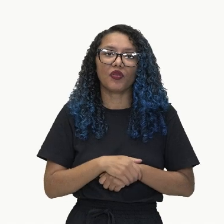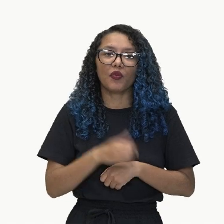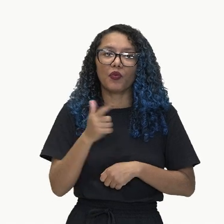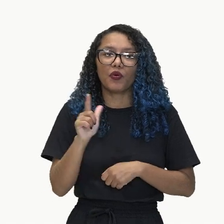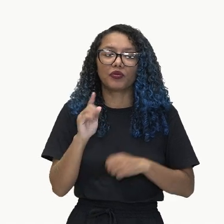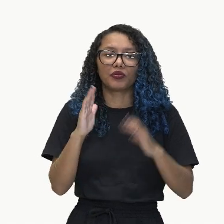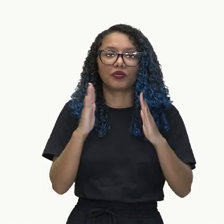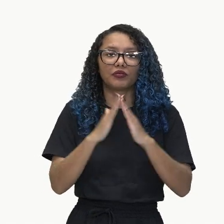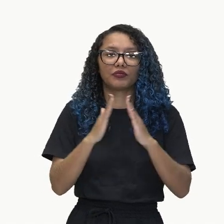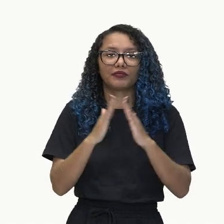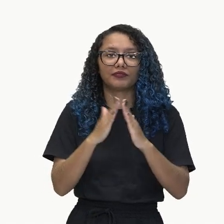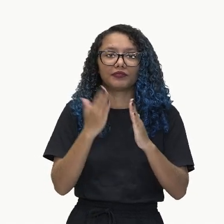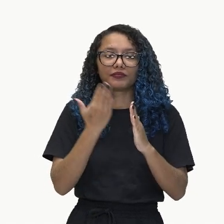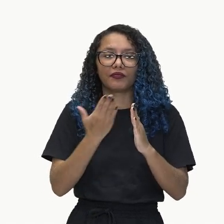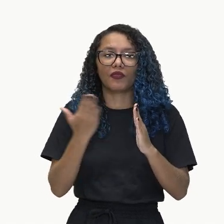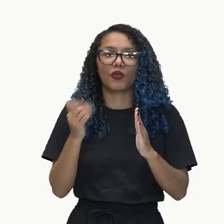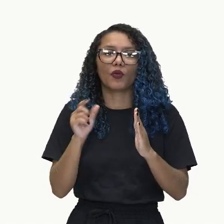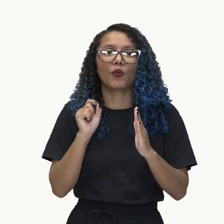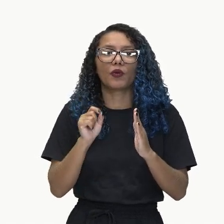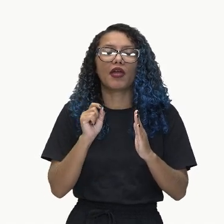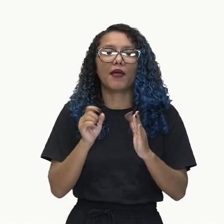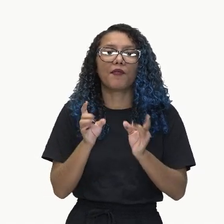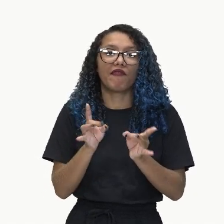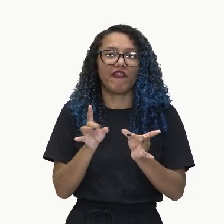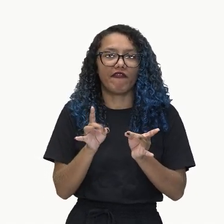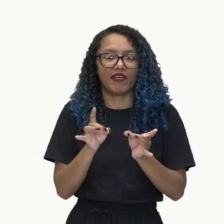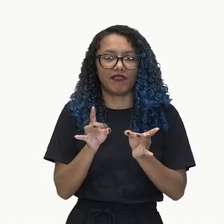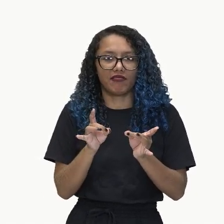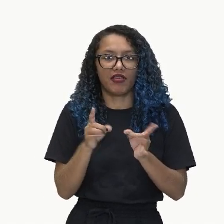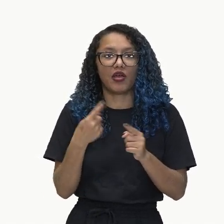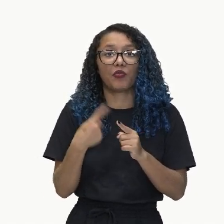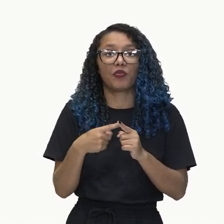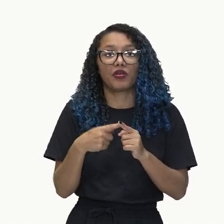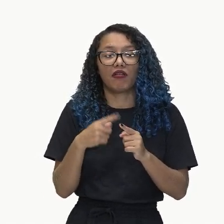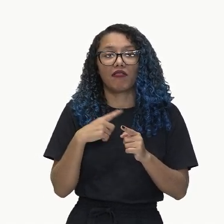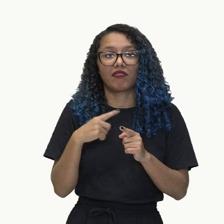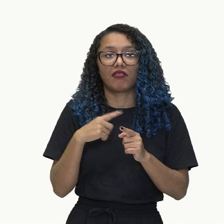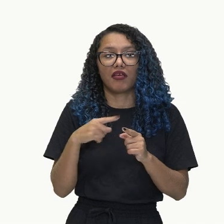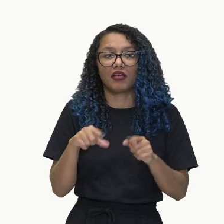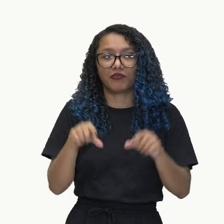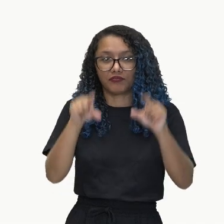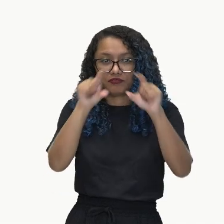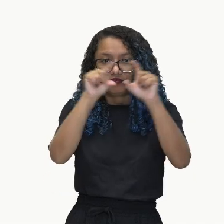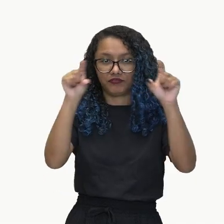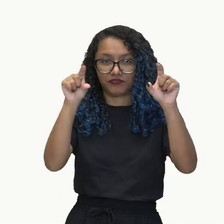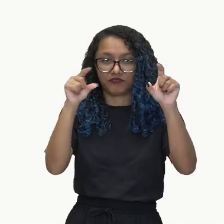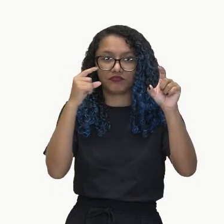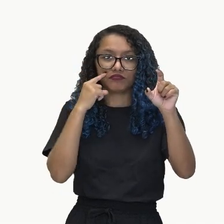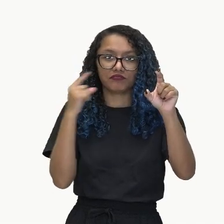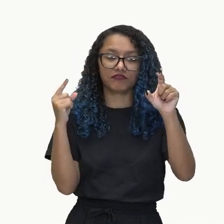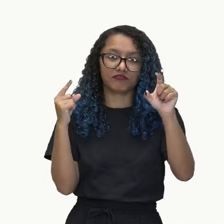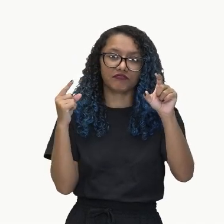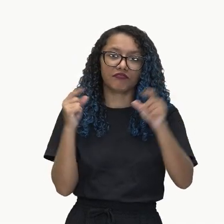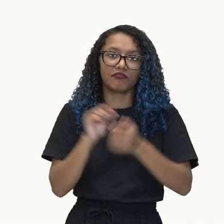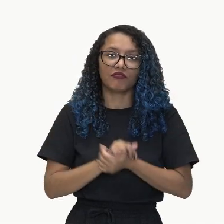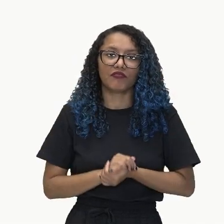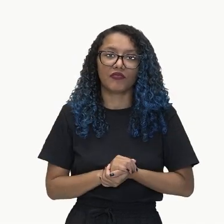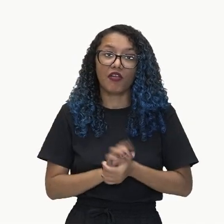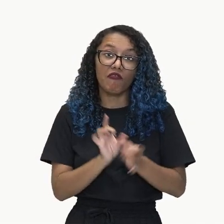né é algo que se está à venda porque tem aqui uma uma plaquinha na casa né